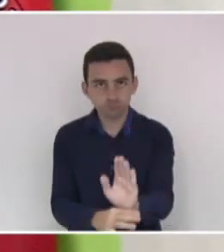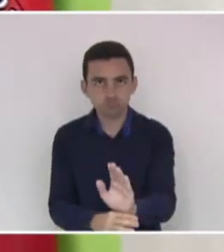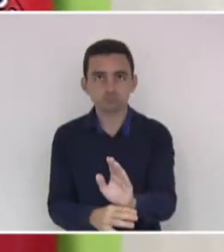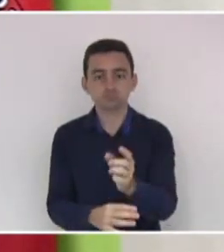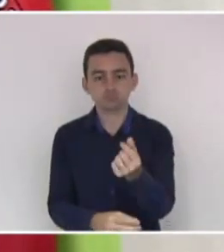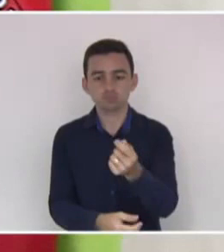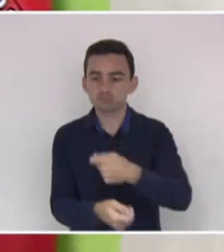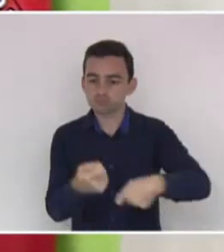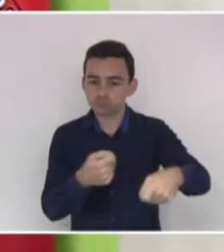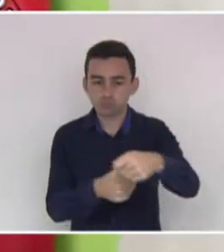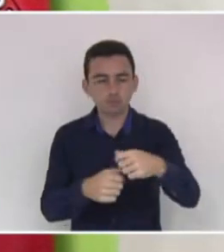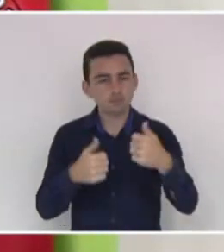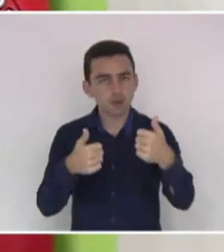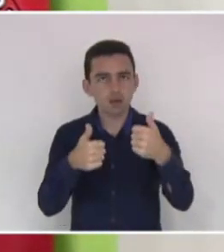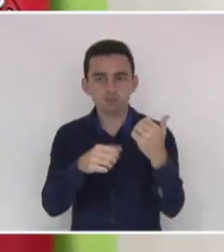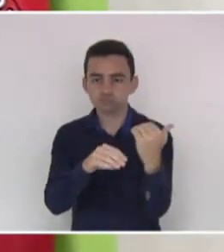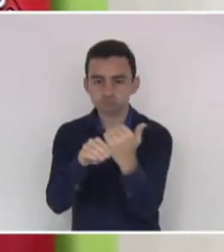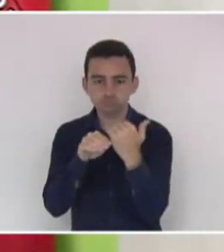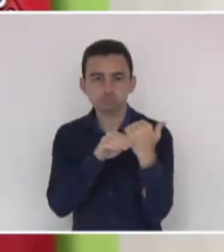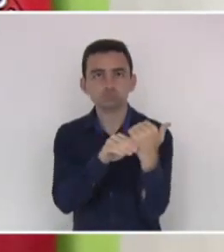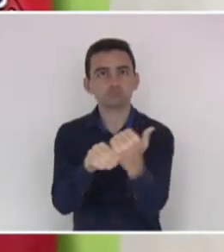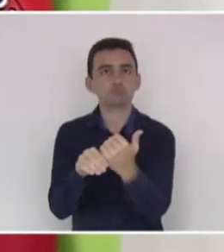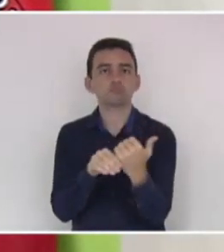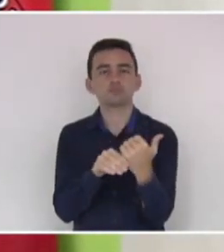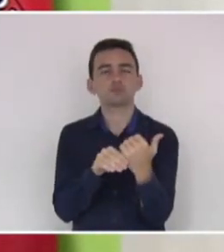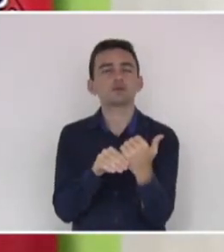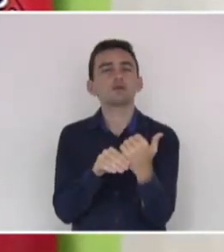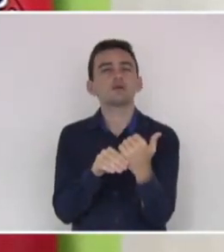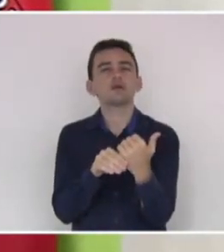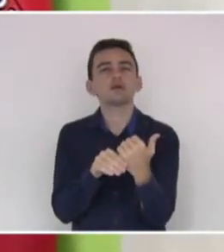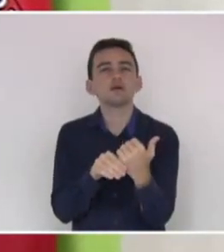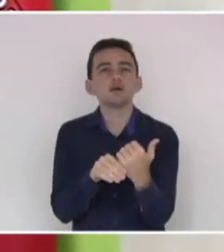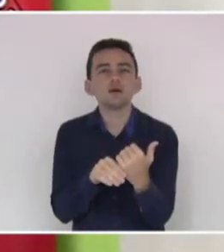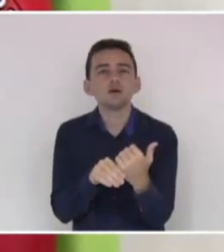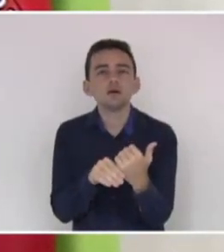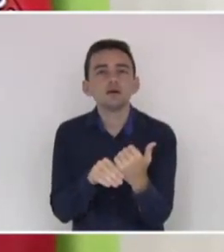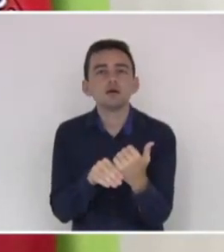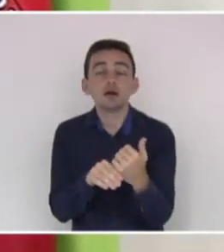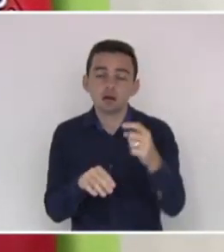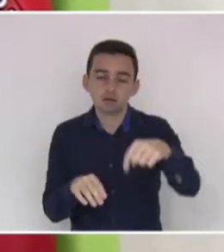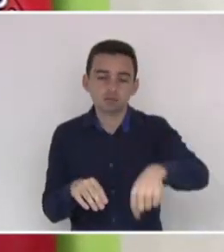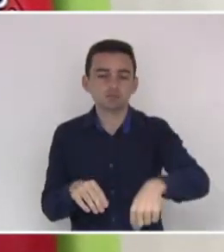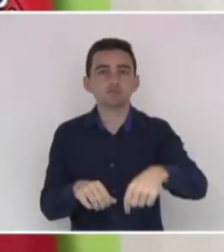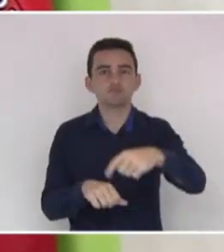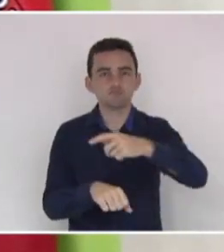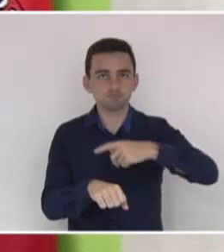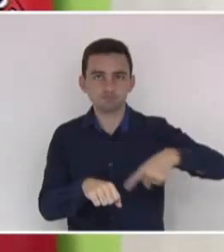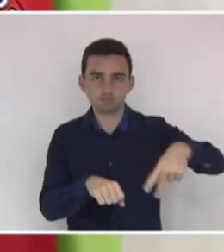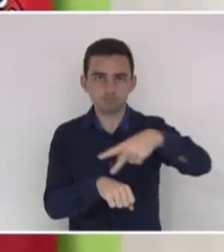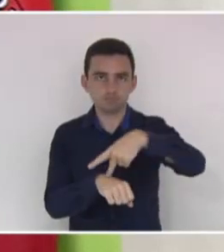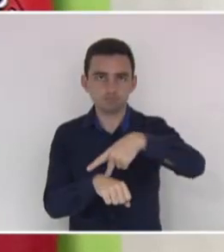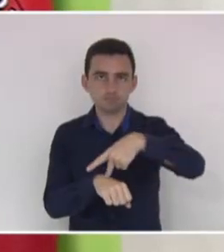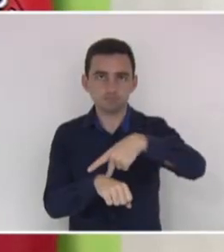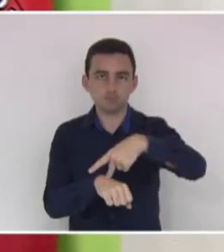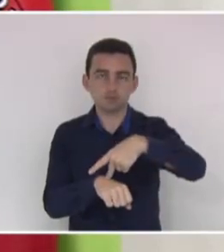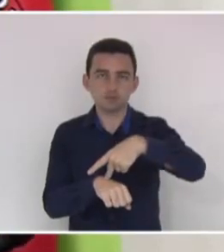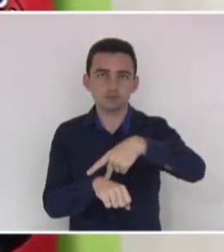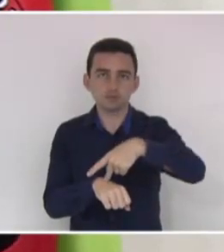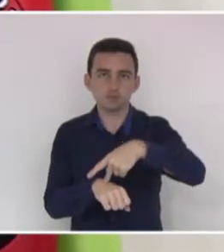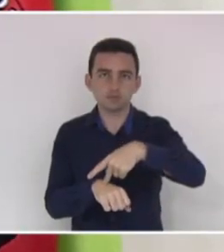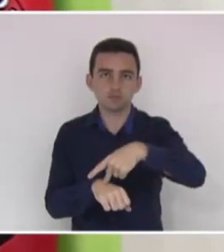ao agronegócio, ao produtor rural. E um país que não tem